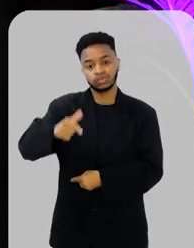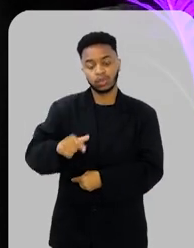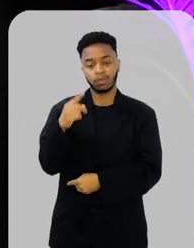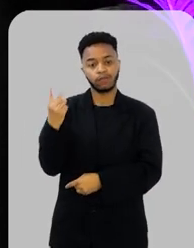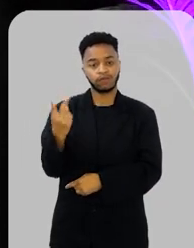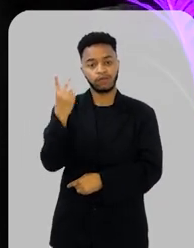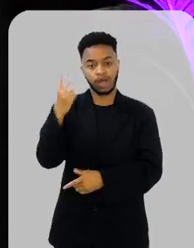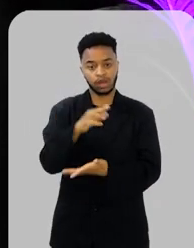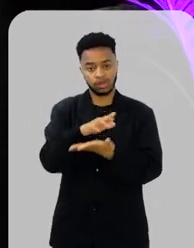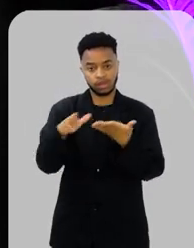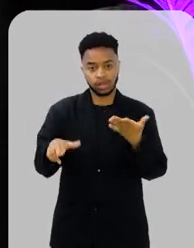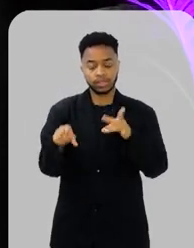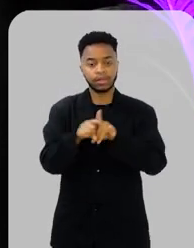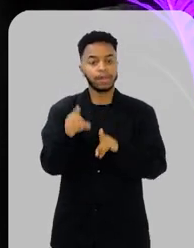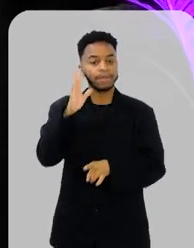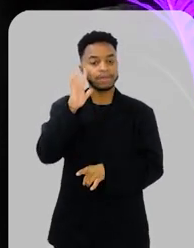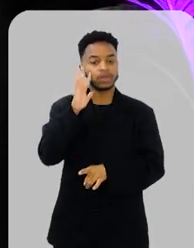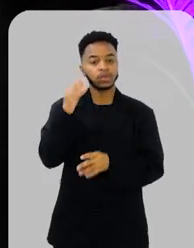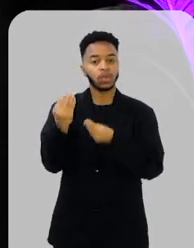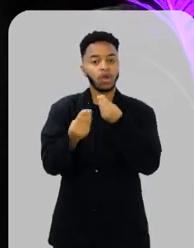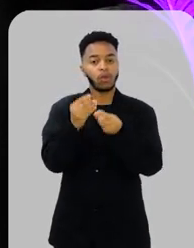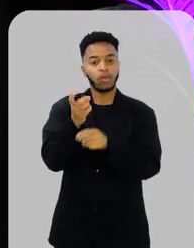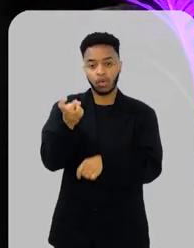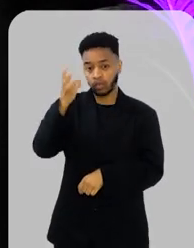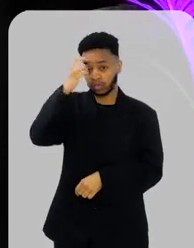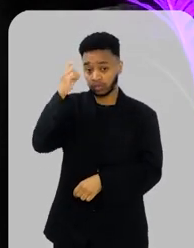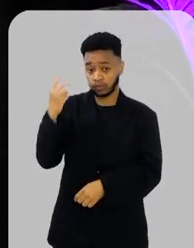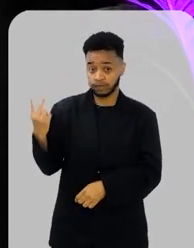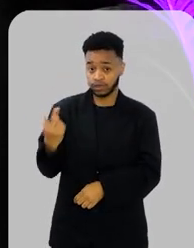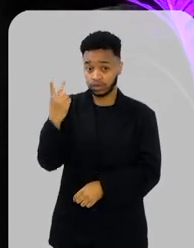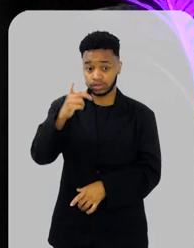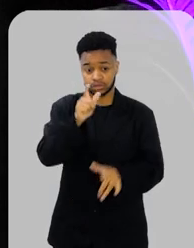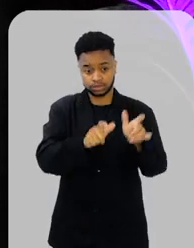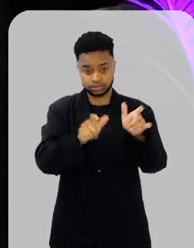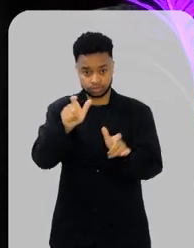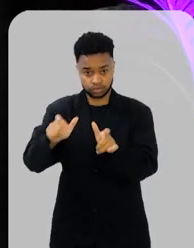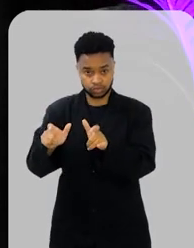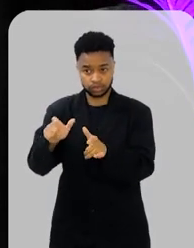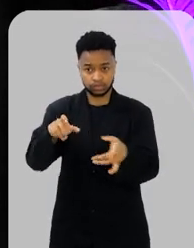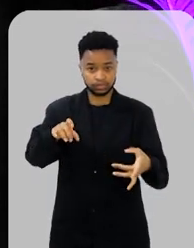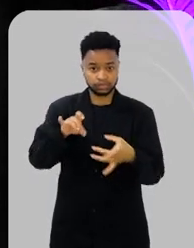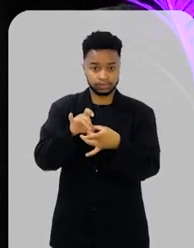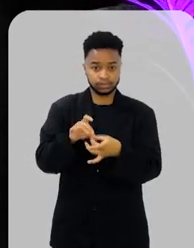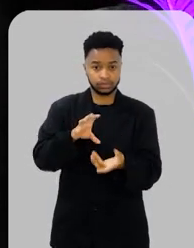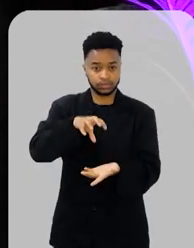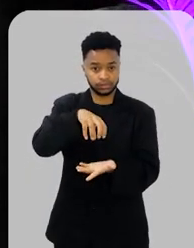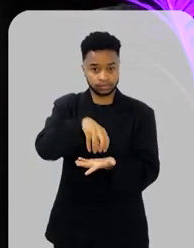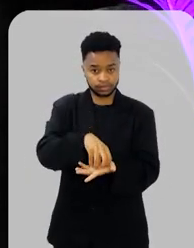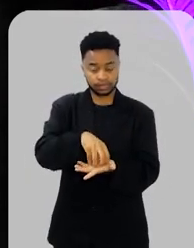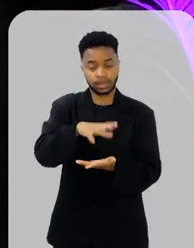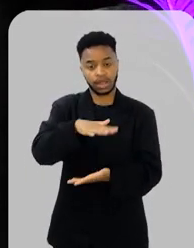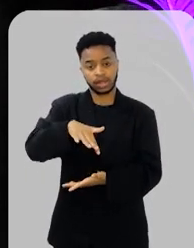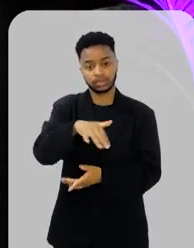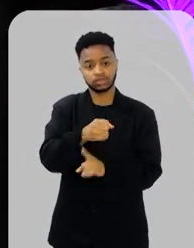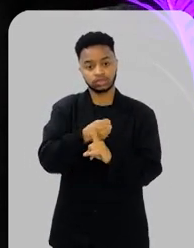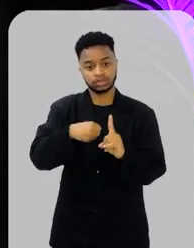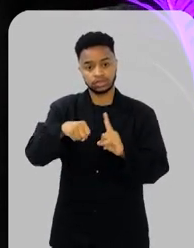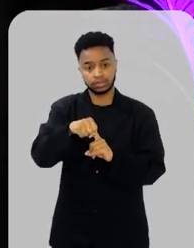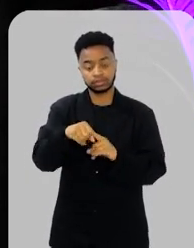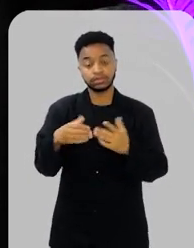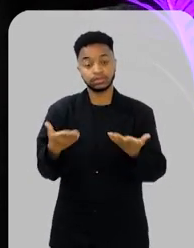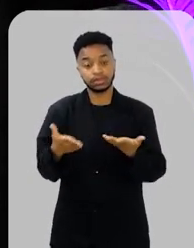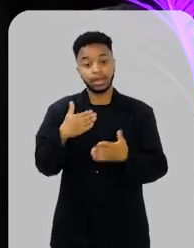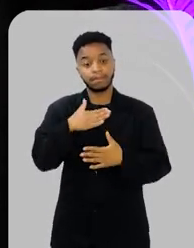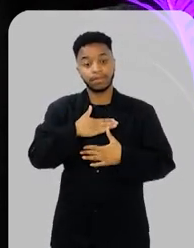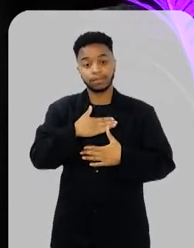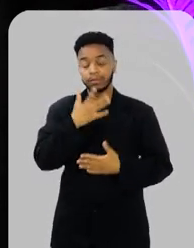rediscutir todos esses valores e pensar uma cultura que valorize a pessoa humana dentro do centro da órbita social.